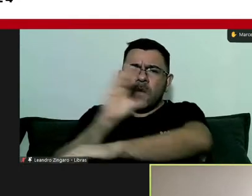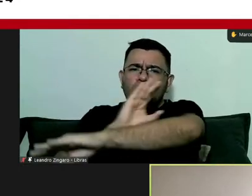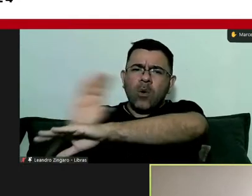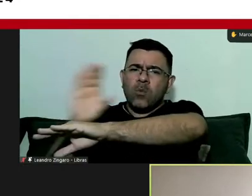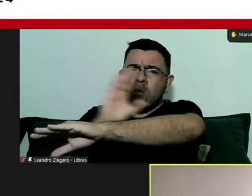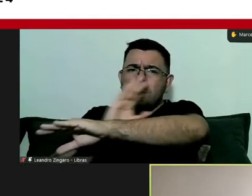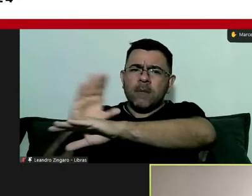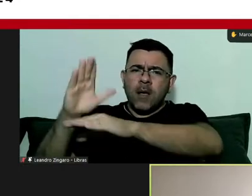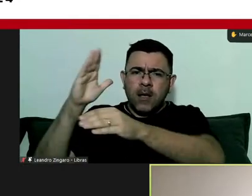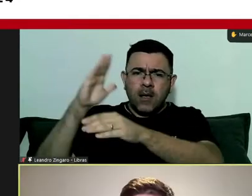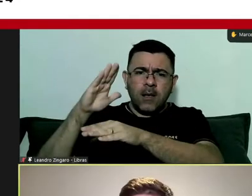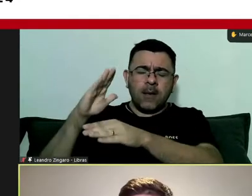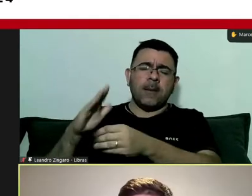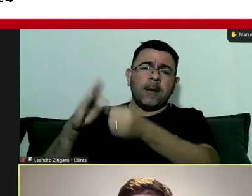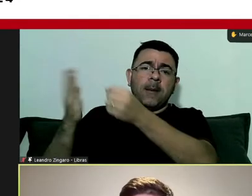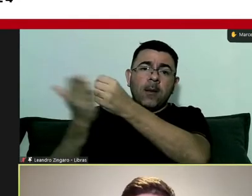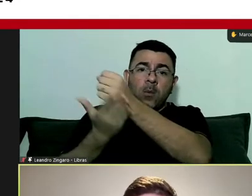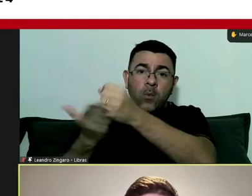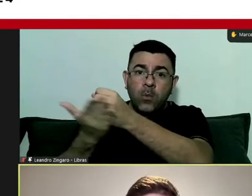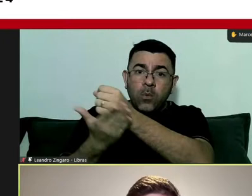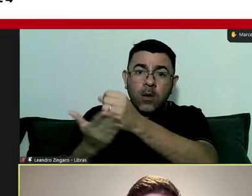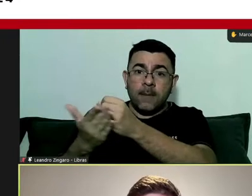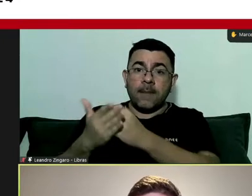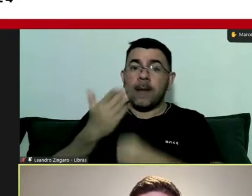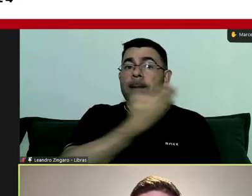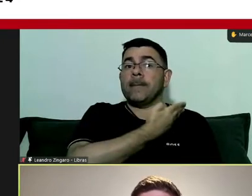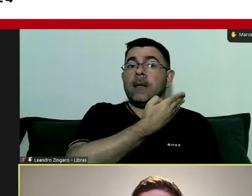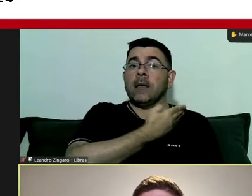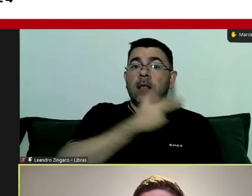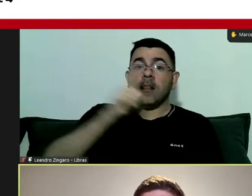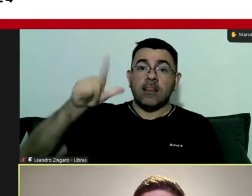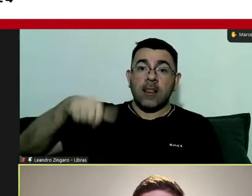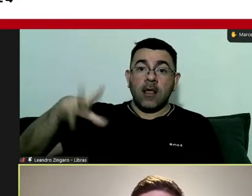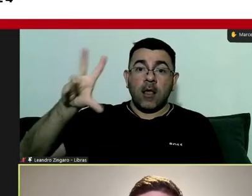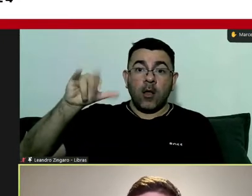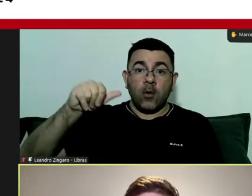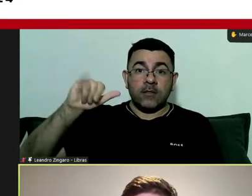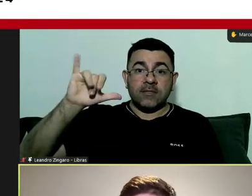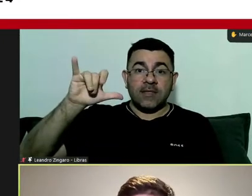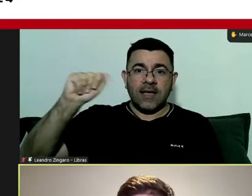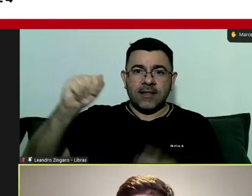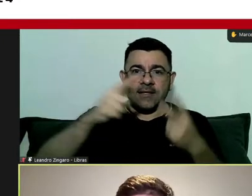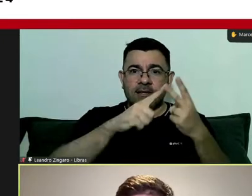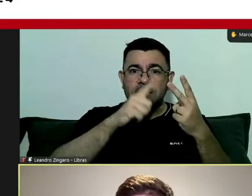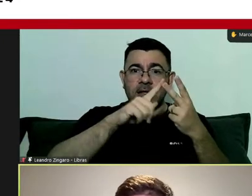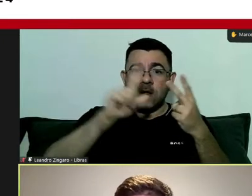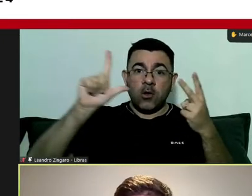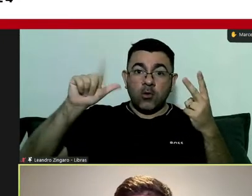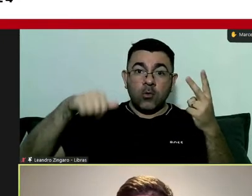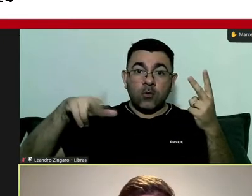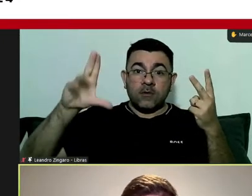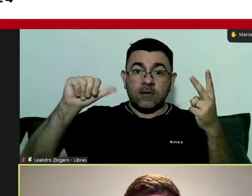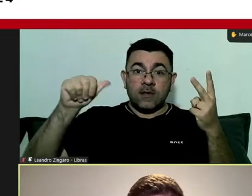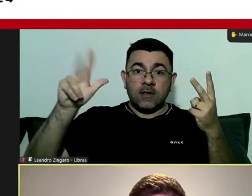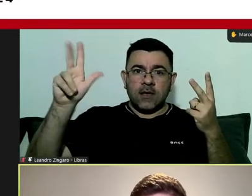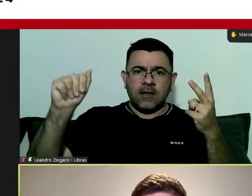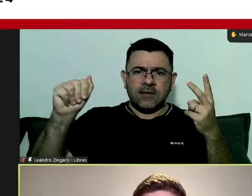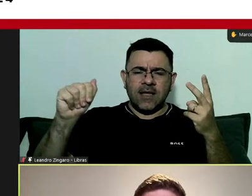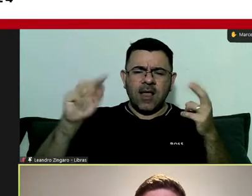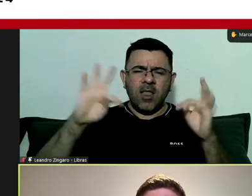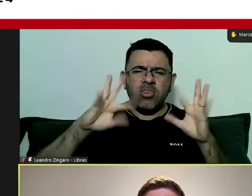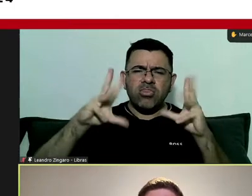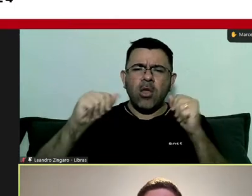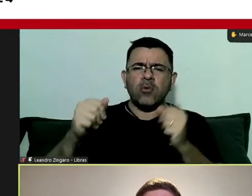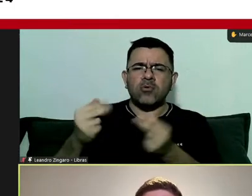formação meu amigo leonelli Luciana saudar também todos que fazem parte da direção nacional que são